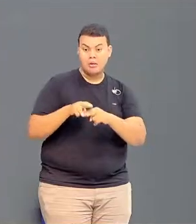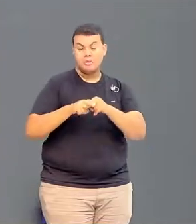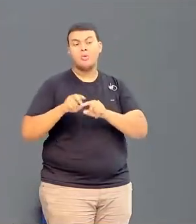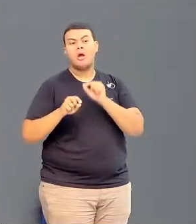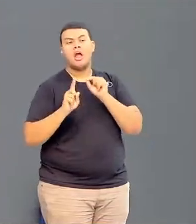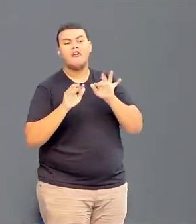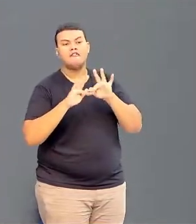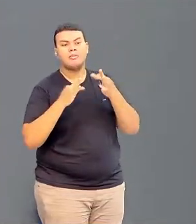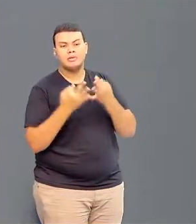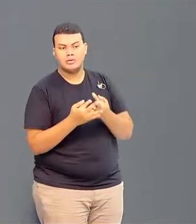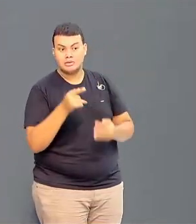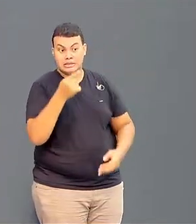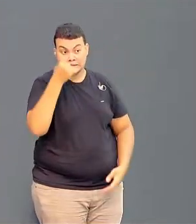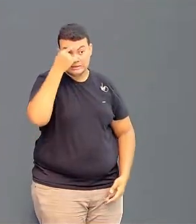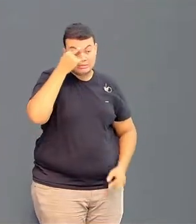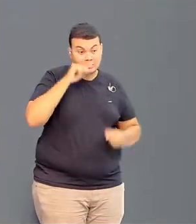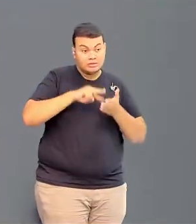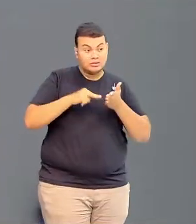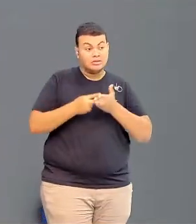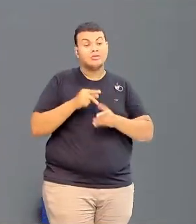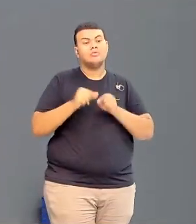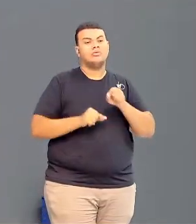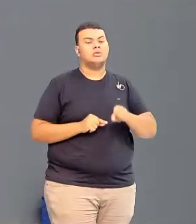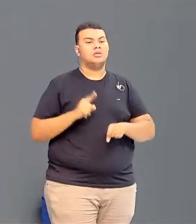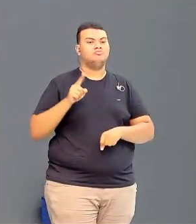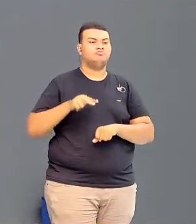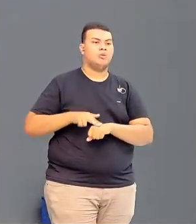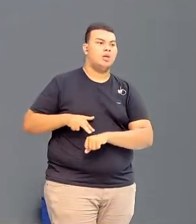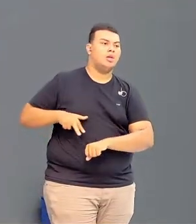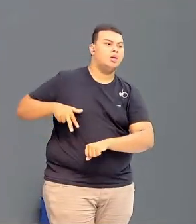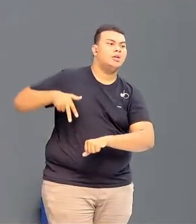desse lugar? Lugar de altivez.